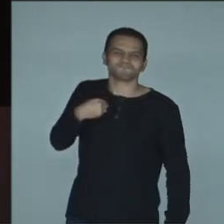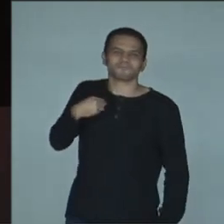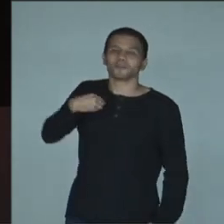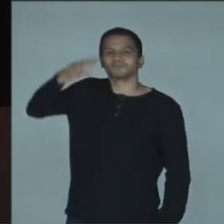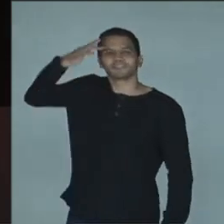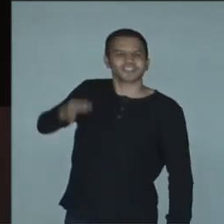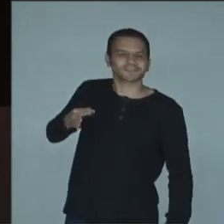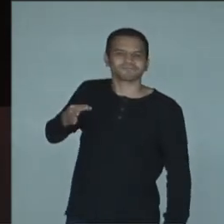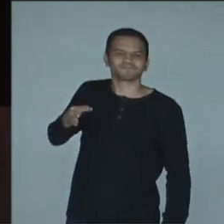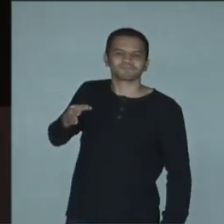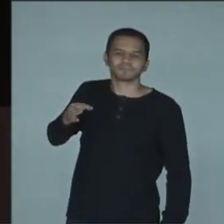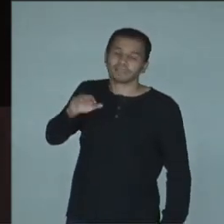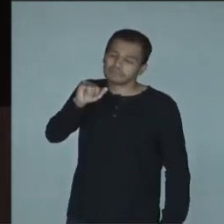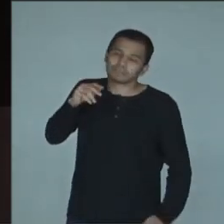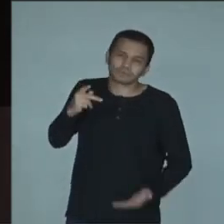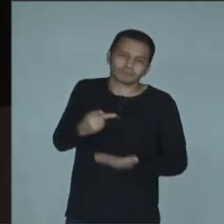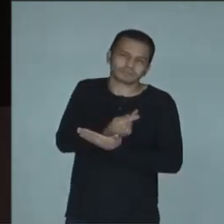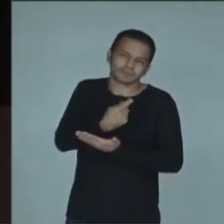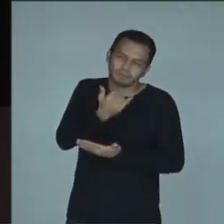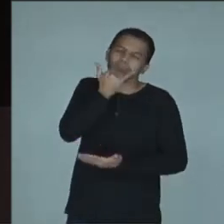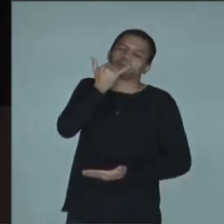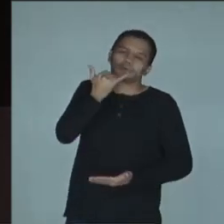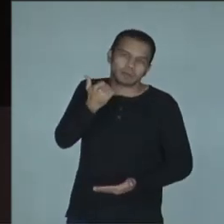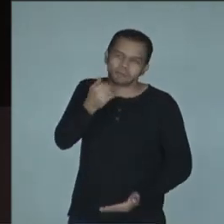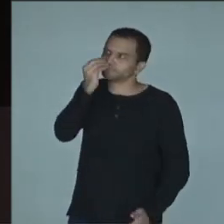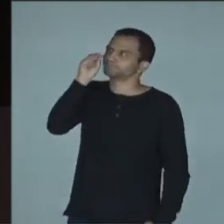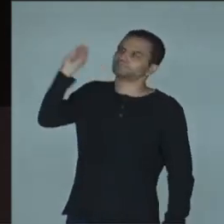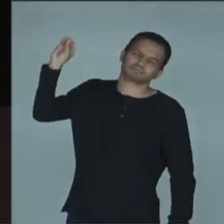um tempo não está com ele